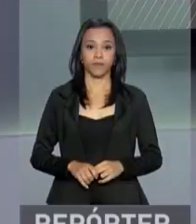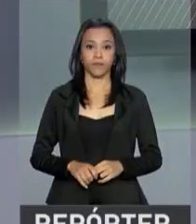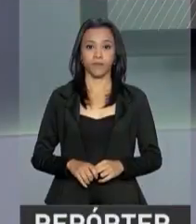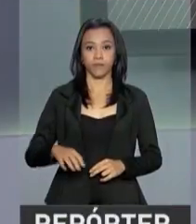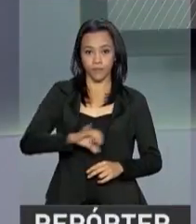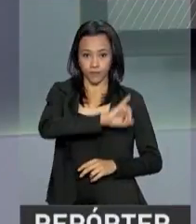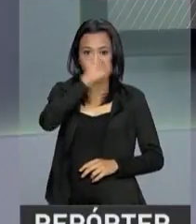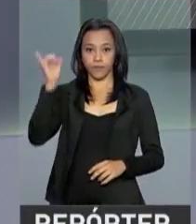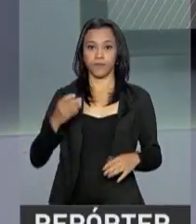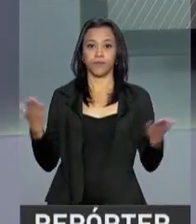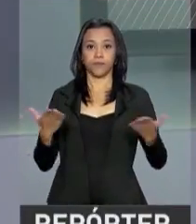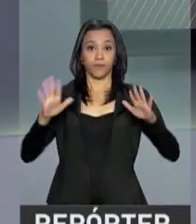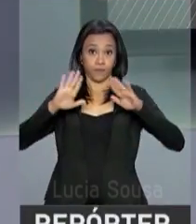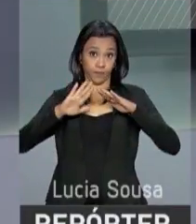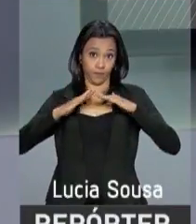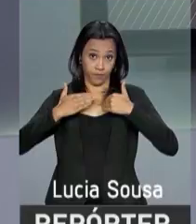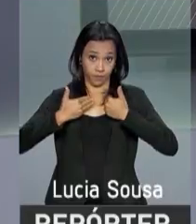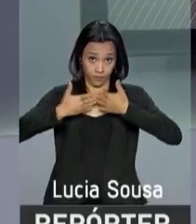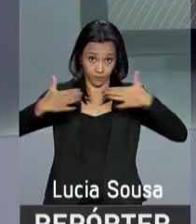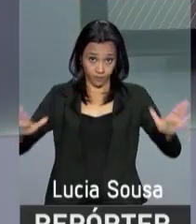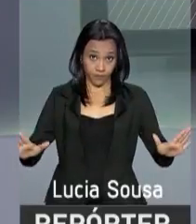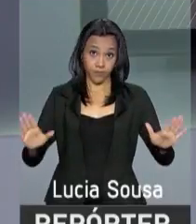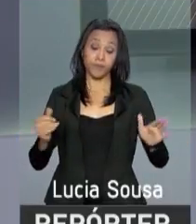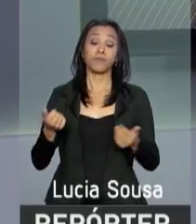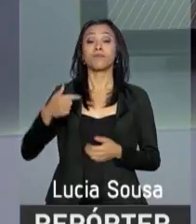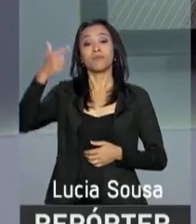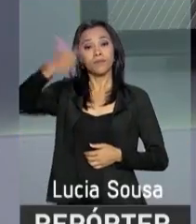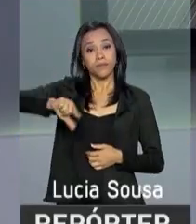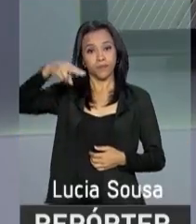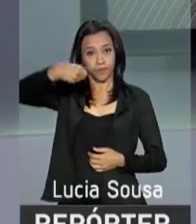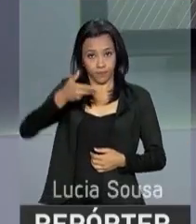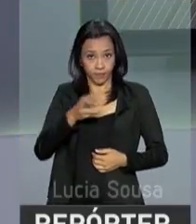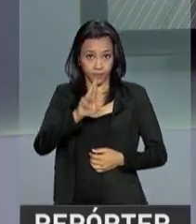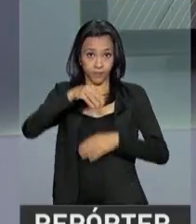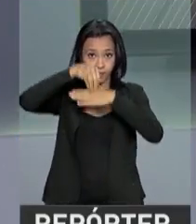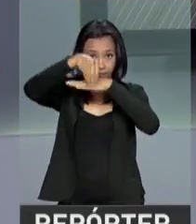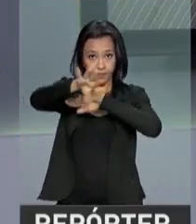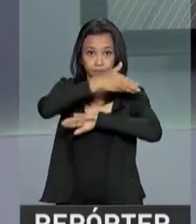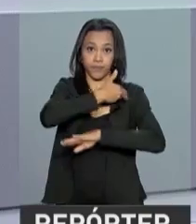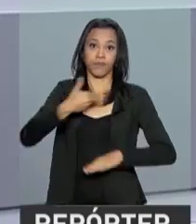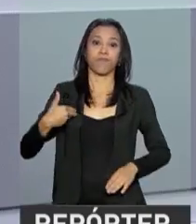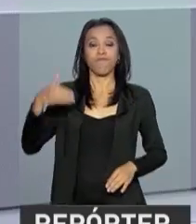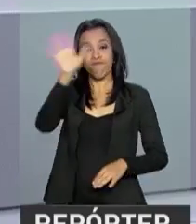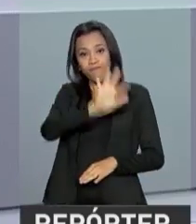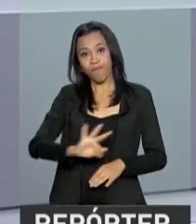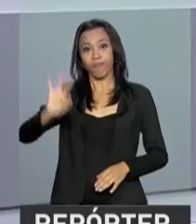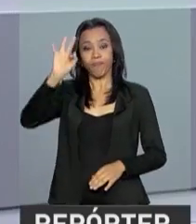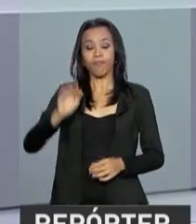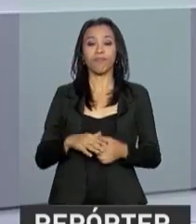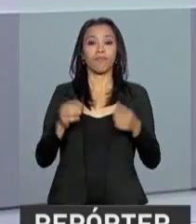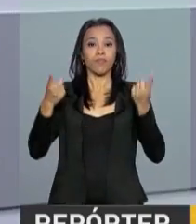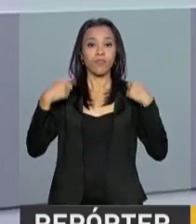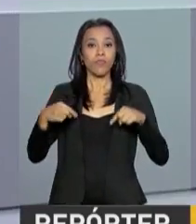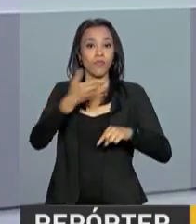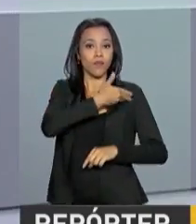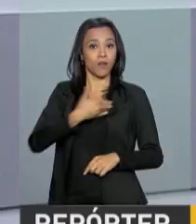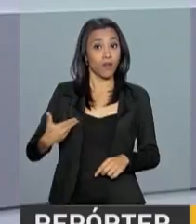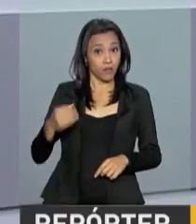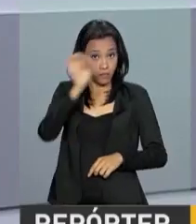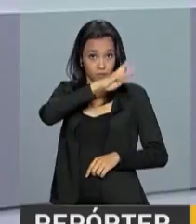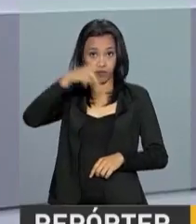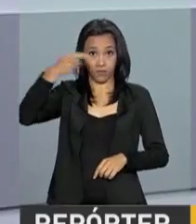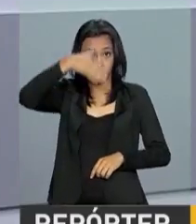Olá, começa agora mais uma edição do Repórter NBR com as notícias do governo federal. O governo do presidente Michel